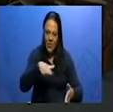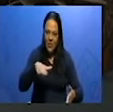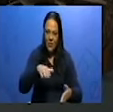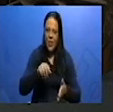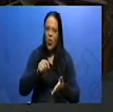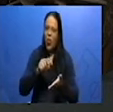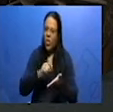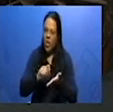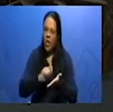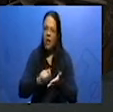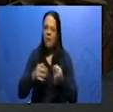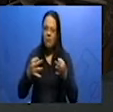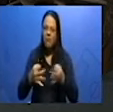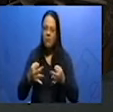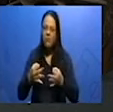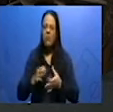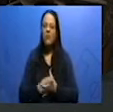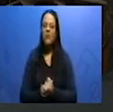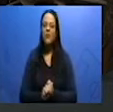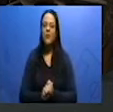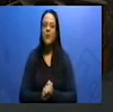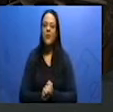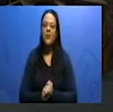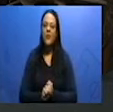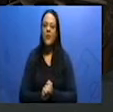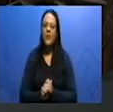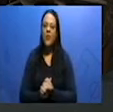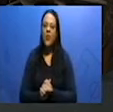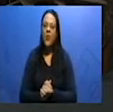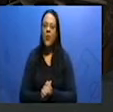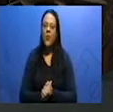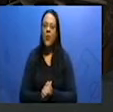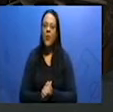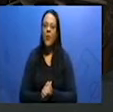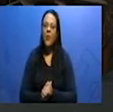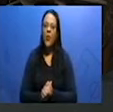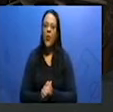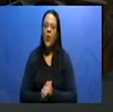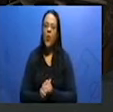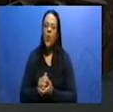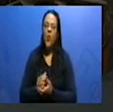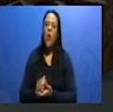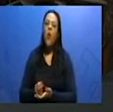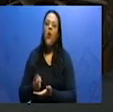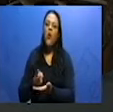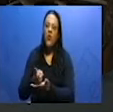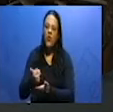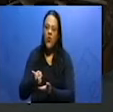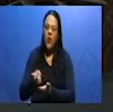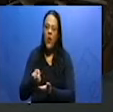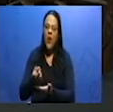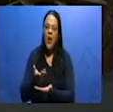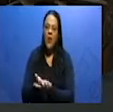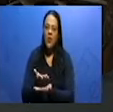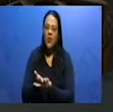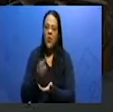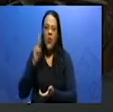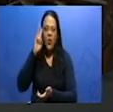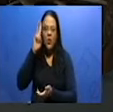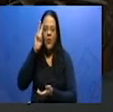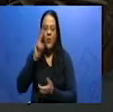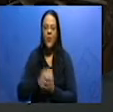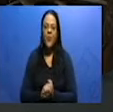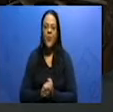né? Então vamos lá, vamos seguir com a nossa apostila de história. Unidade 6, o Brasil